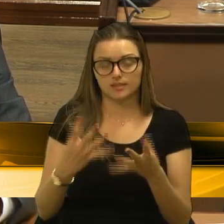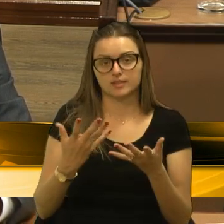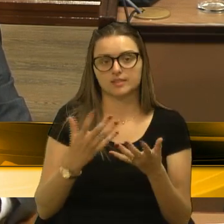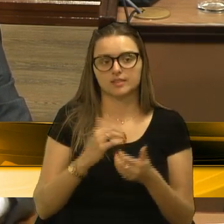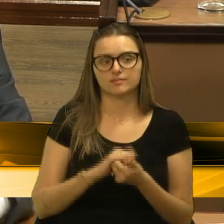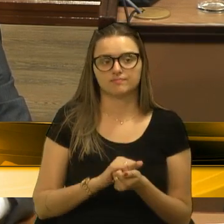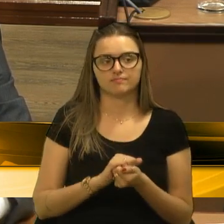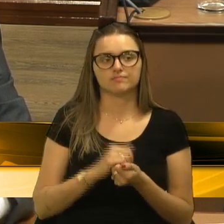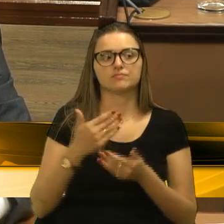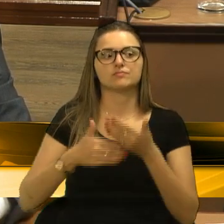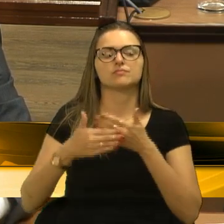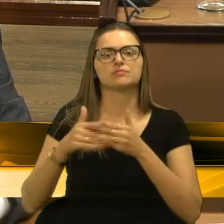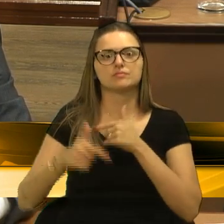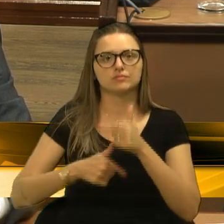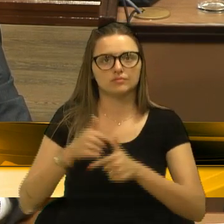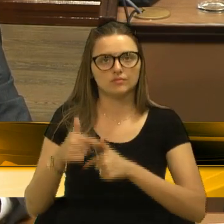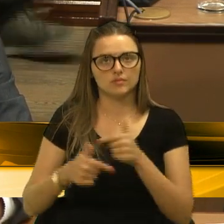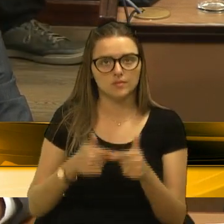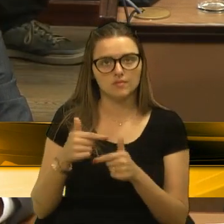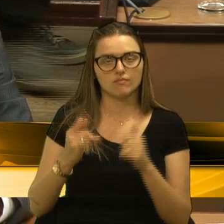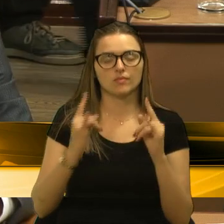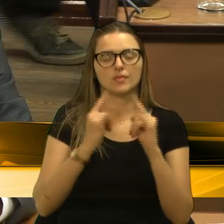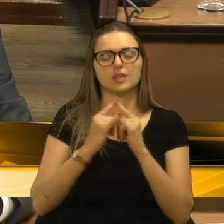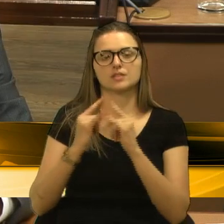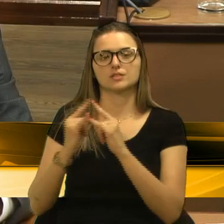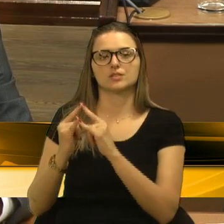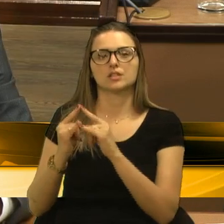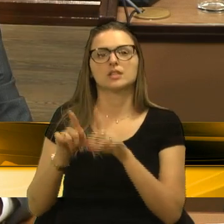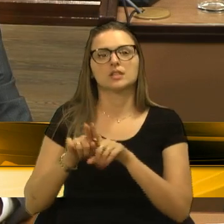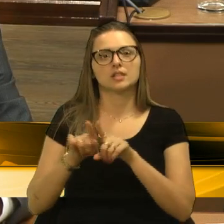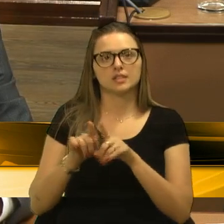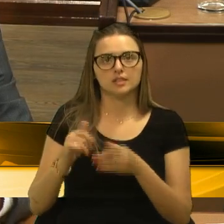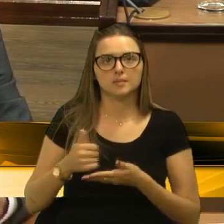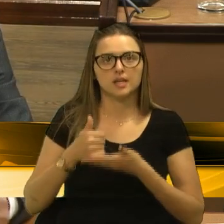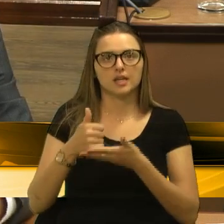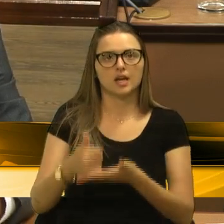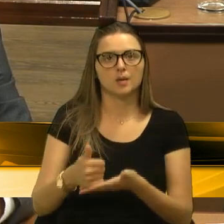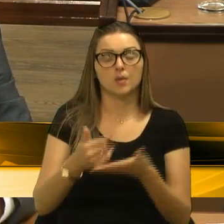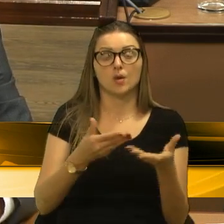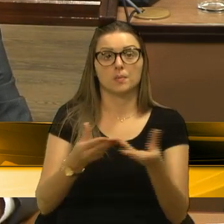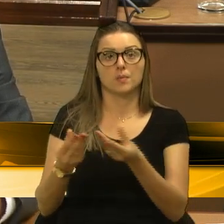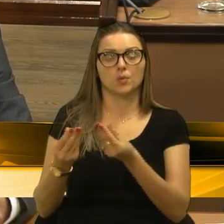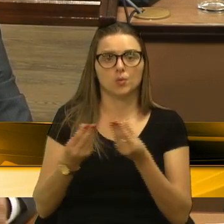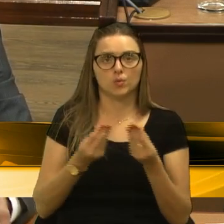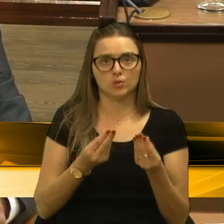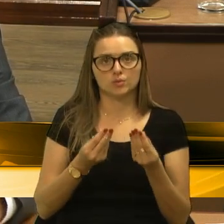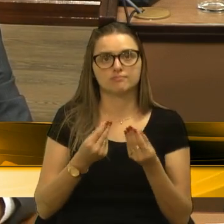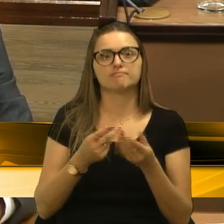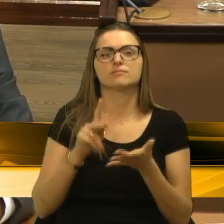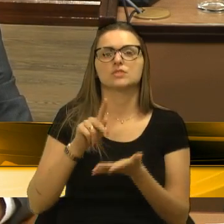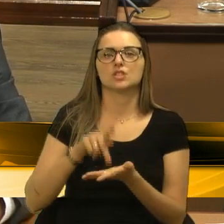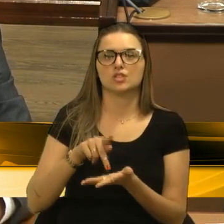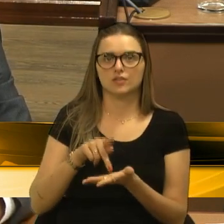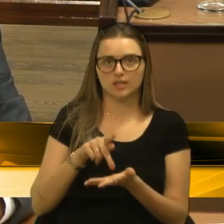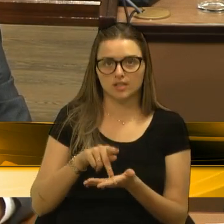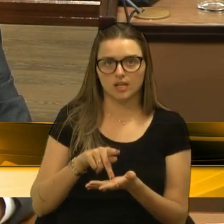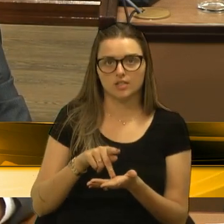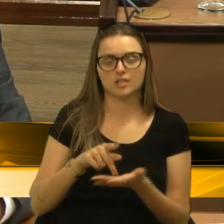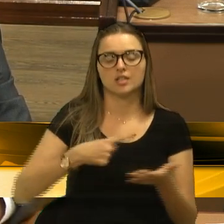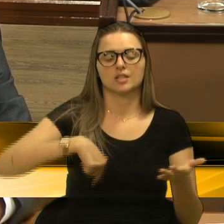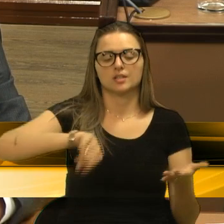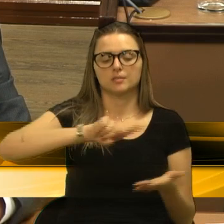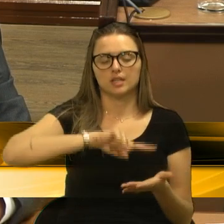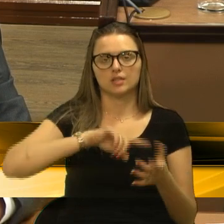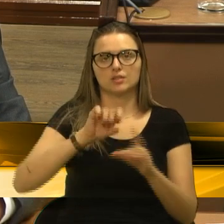Esse trabalho dessas instituições colaboram um monte, verdadeiramente, para que a nossa